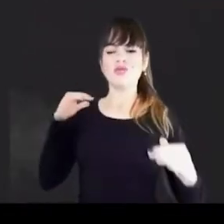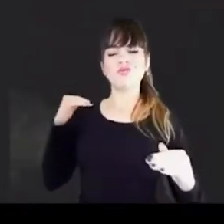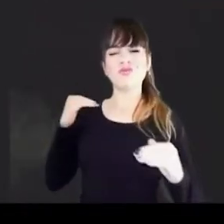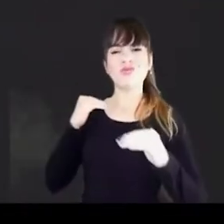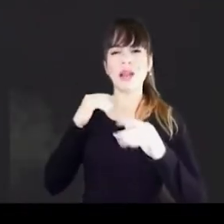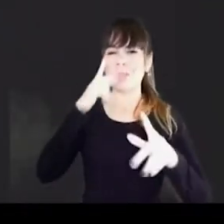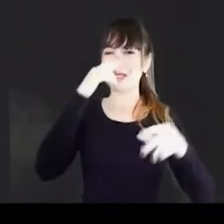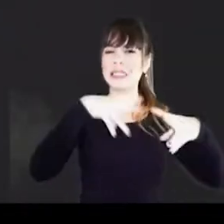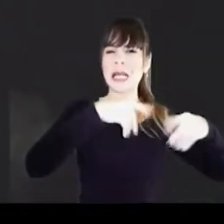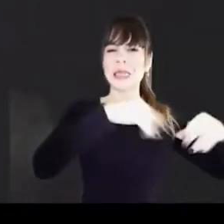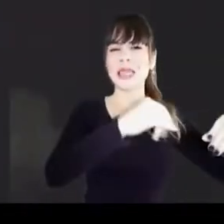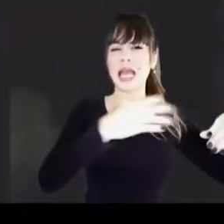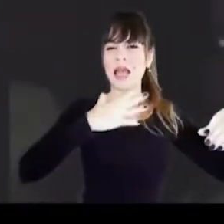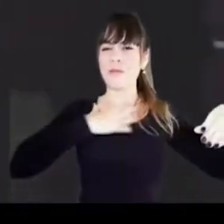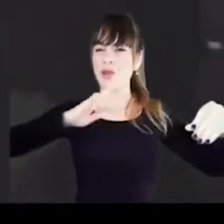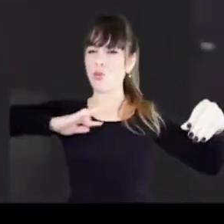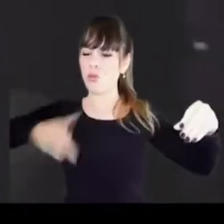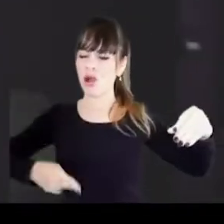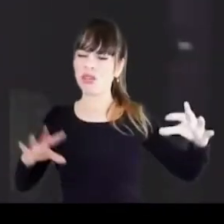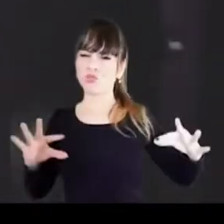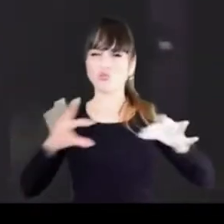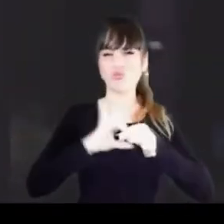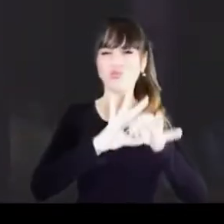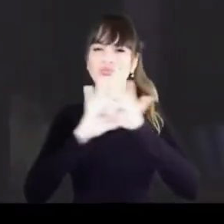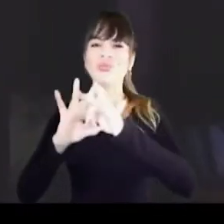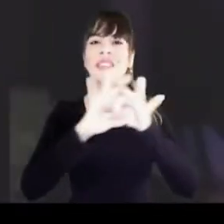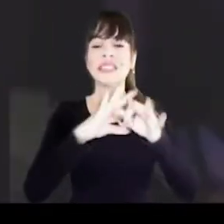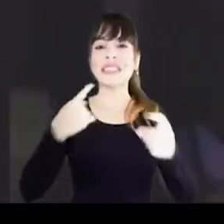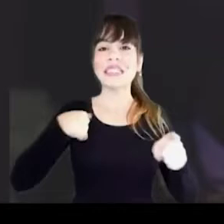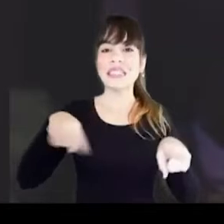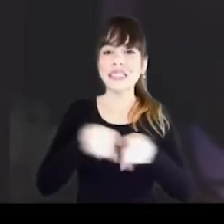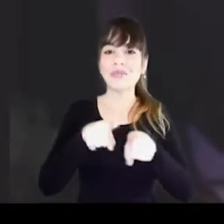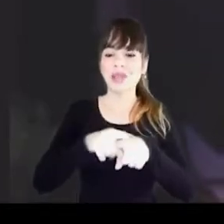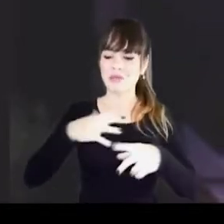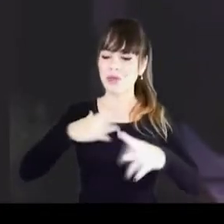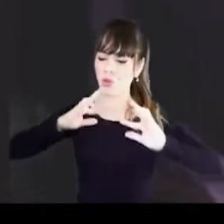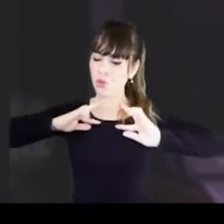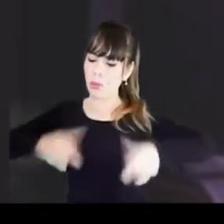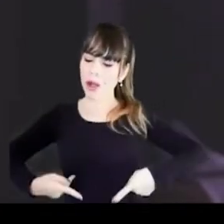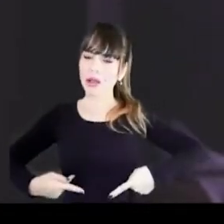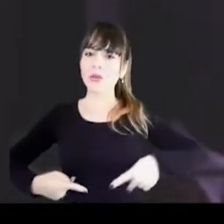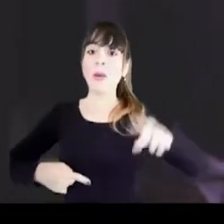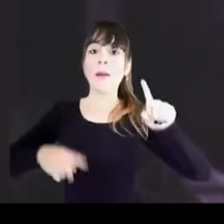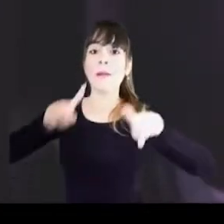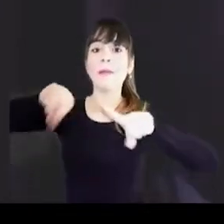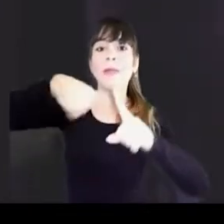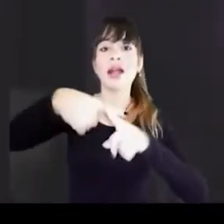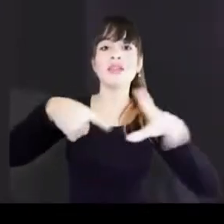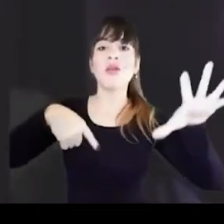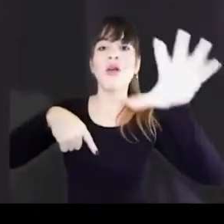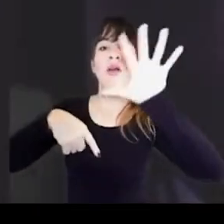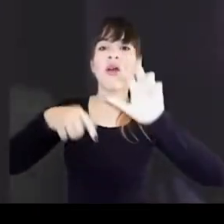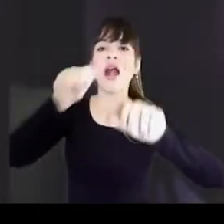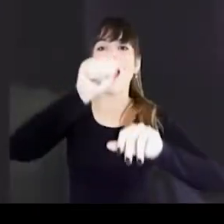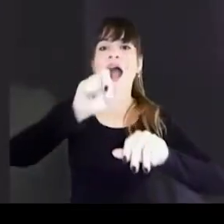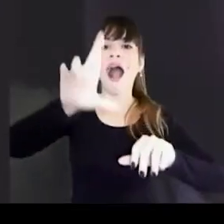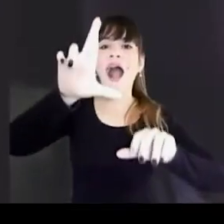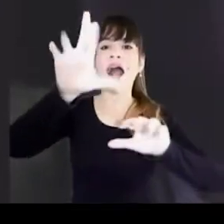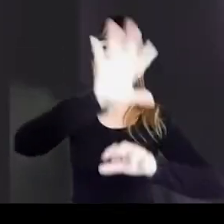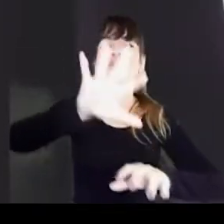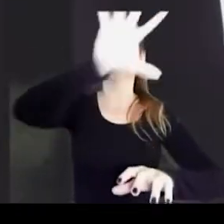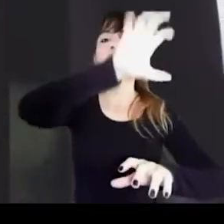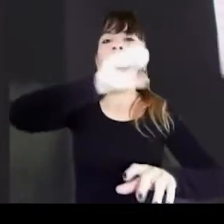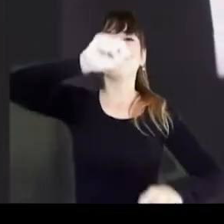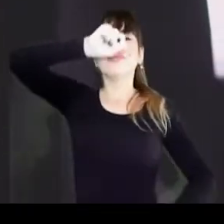que me liga à terra e tem também uma que me liga aqui ao ar, e foi isso o princípio que eu usei